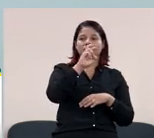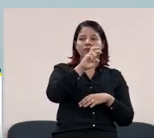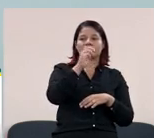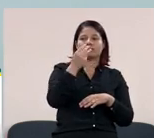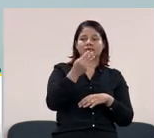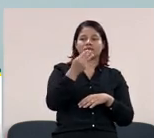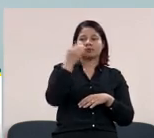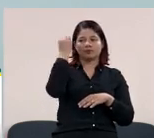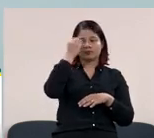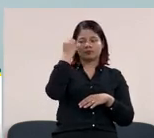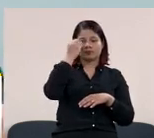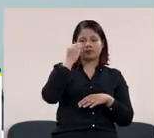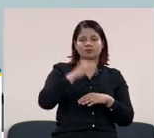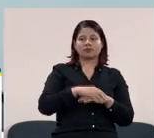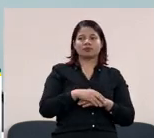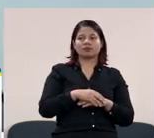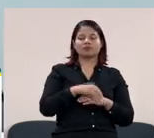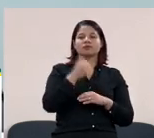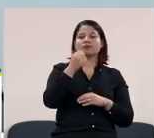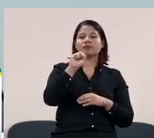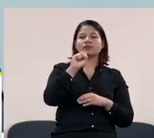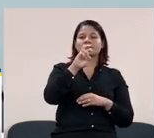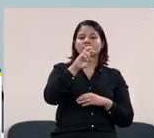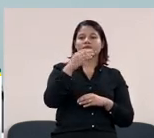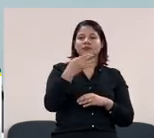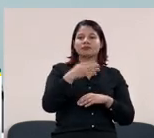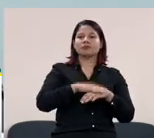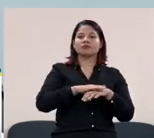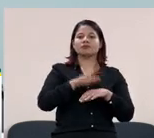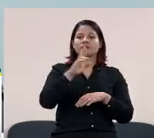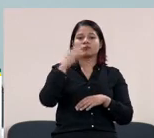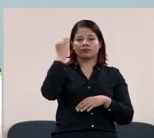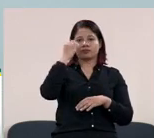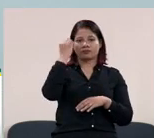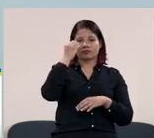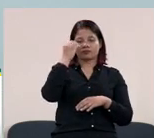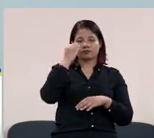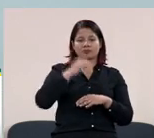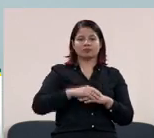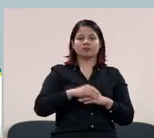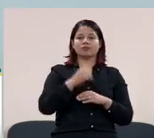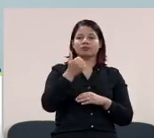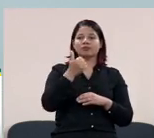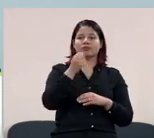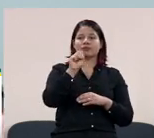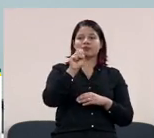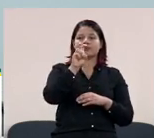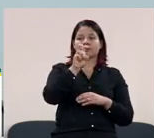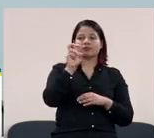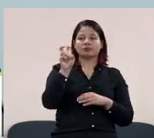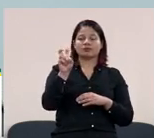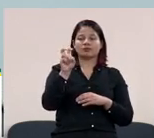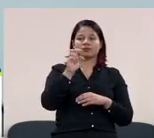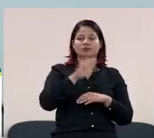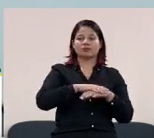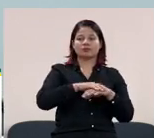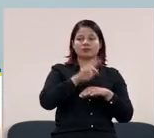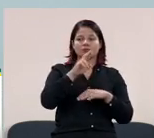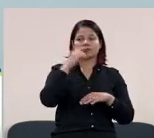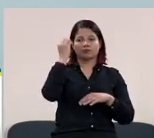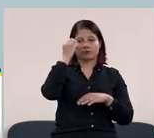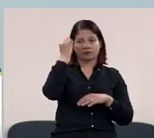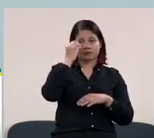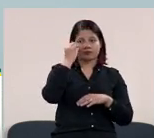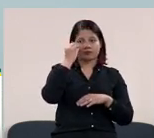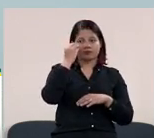autoria do deputado Oliveira Santos, indicação 1854, de autoria do deputado Oliveira Santos, indicação 1855, de autoria do deputado